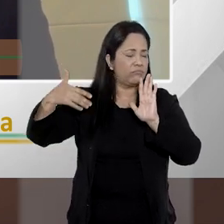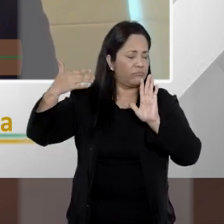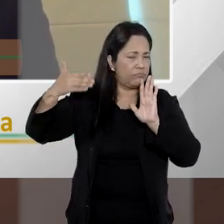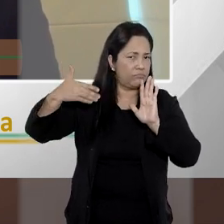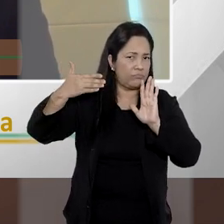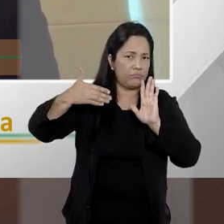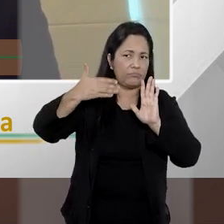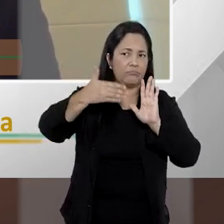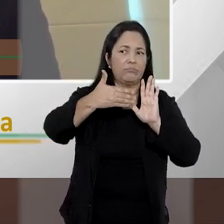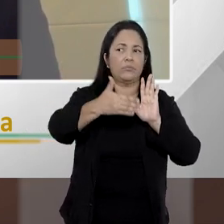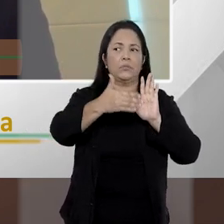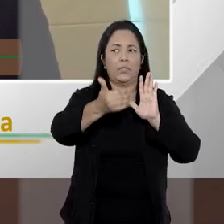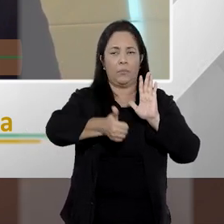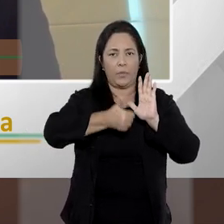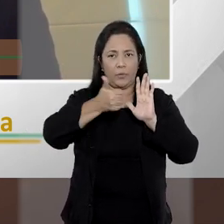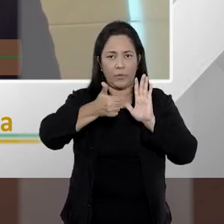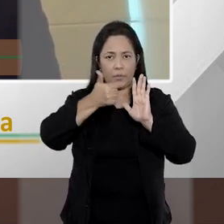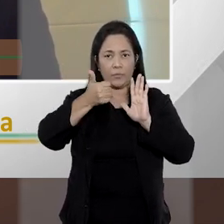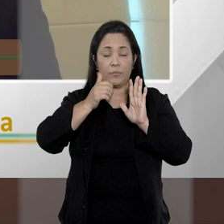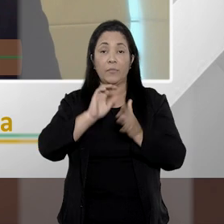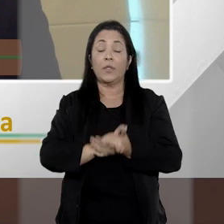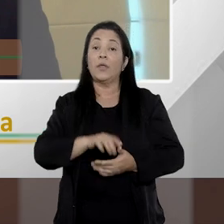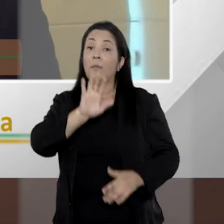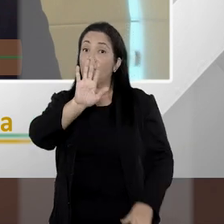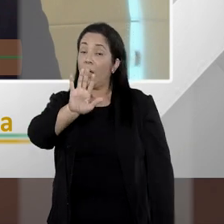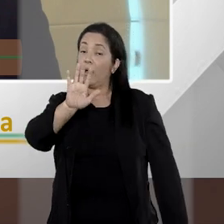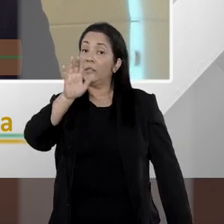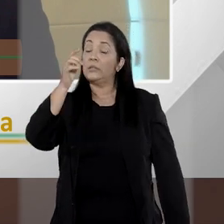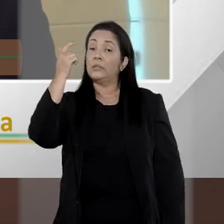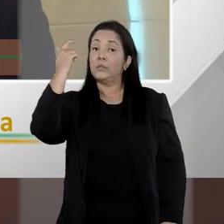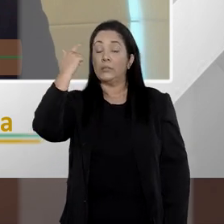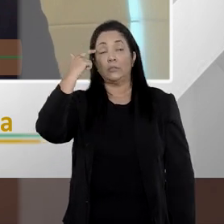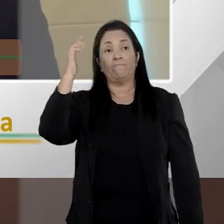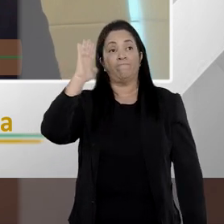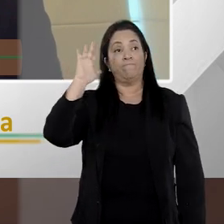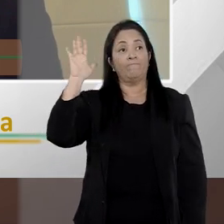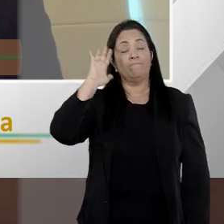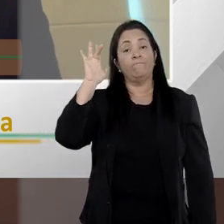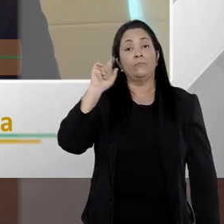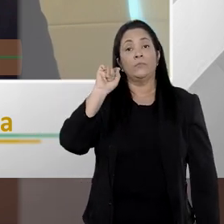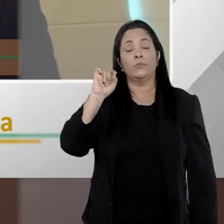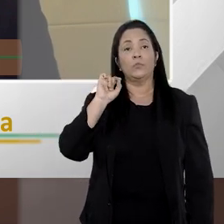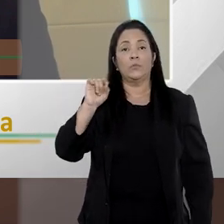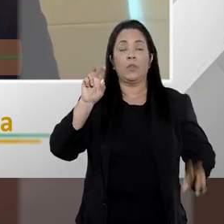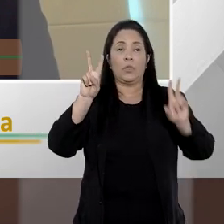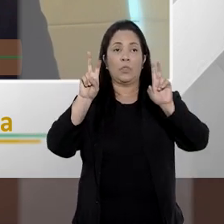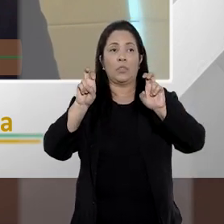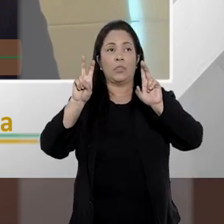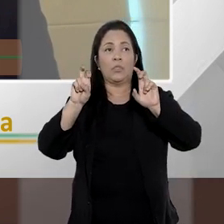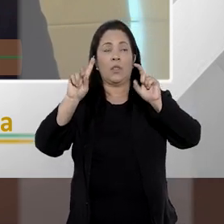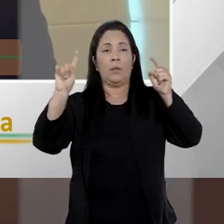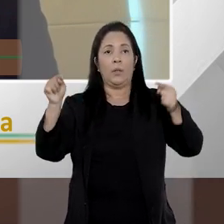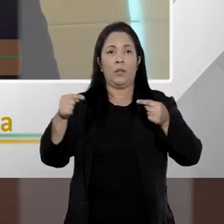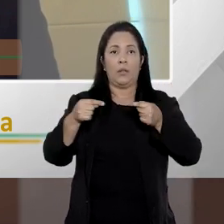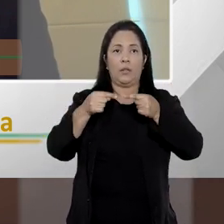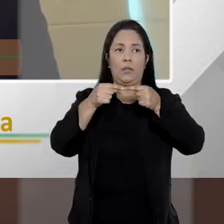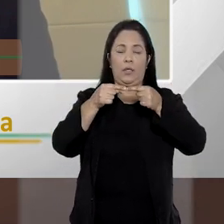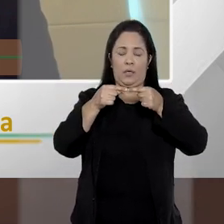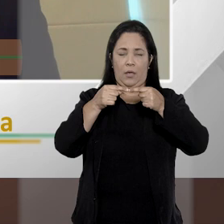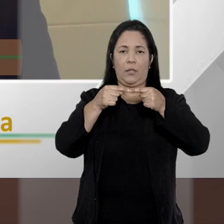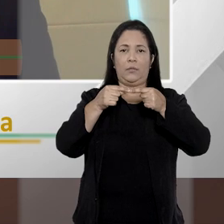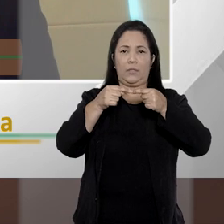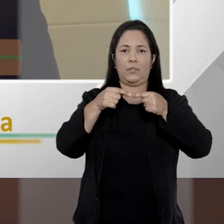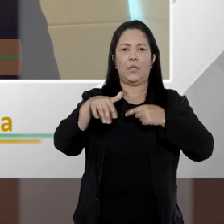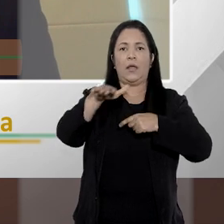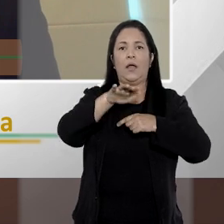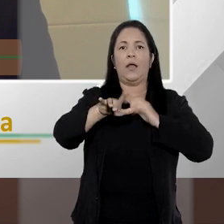que tem sido feito. Mas penso que questões associadas ao mundo digital, por exemplo, deveriam